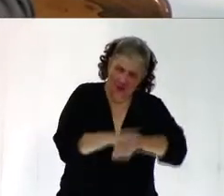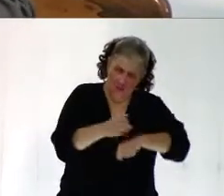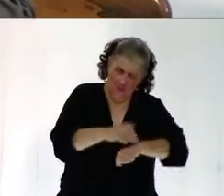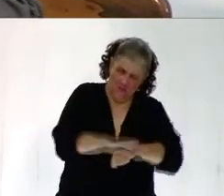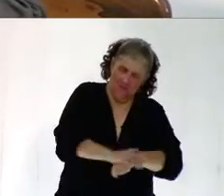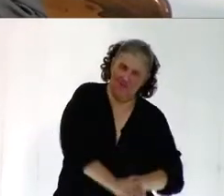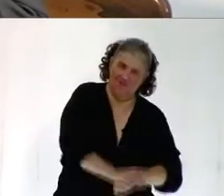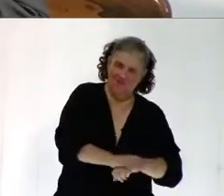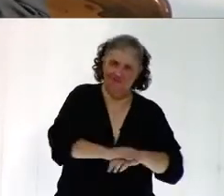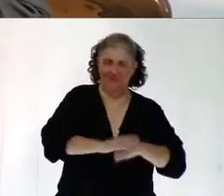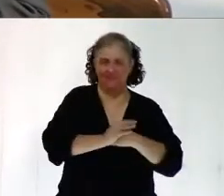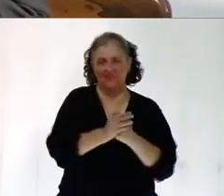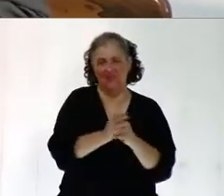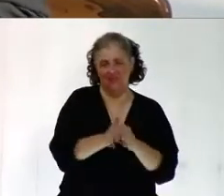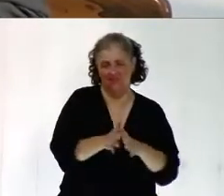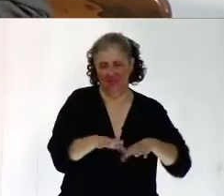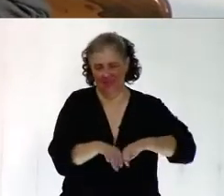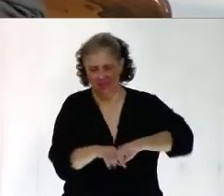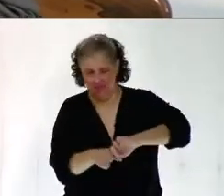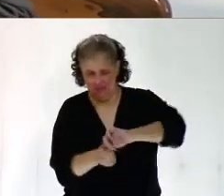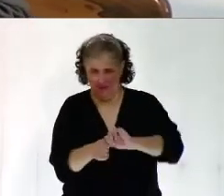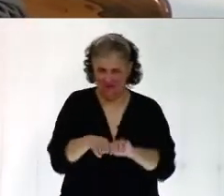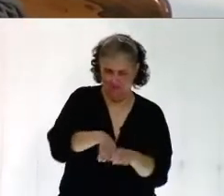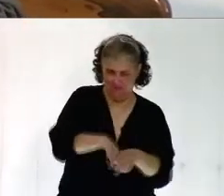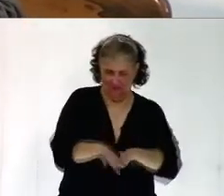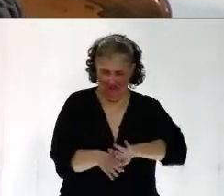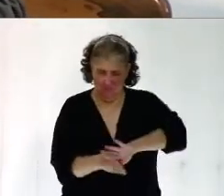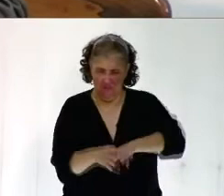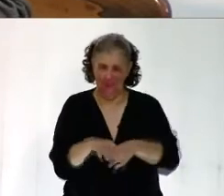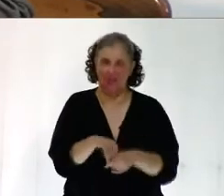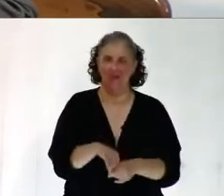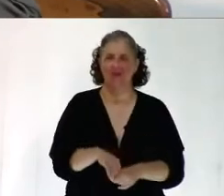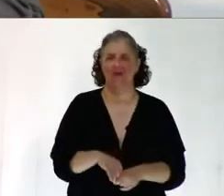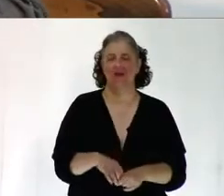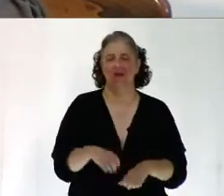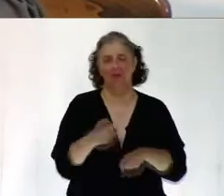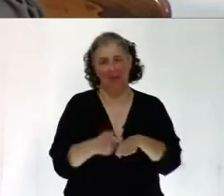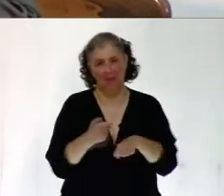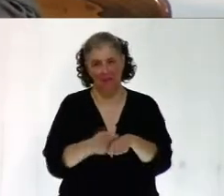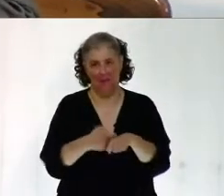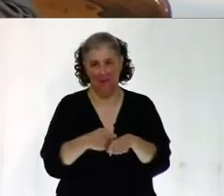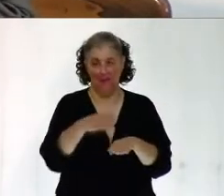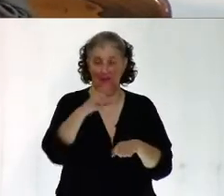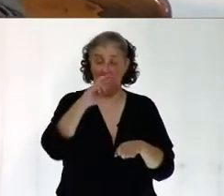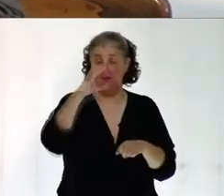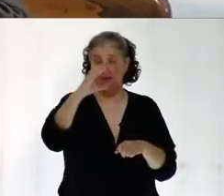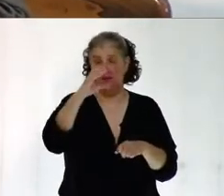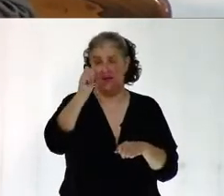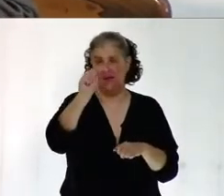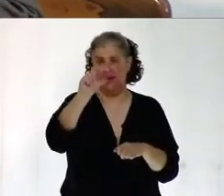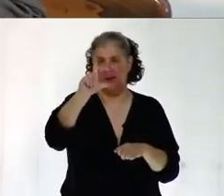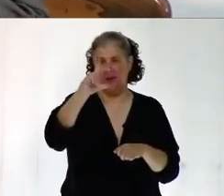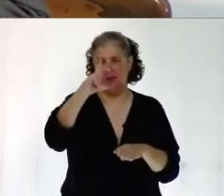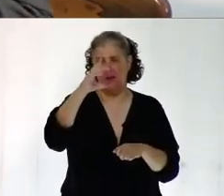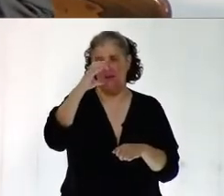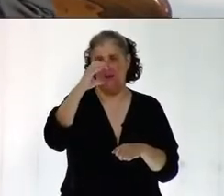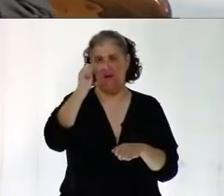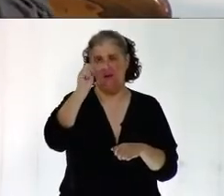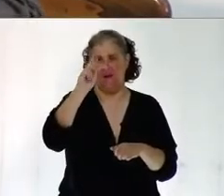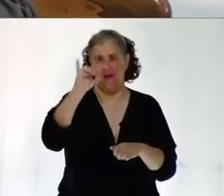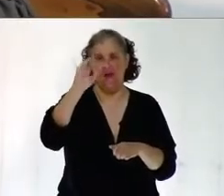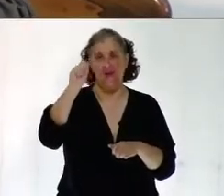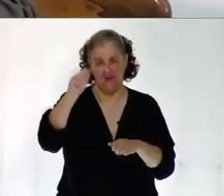são como montões de pó a pedra calcária está empolada e cortada